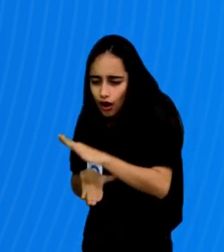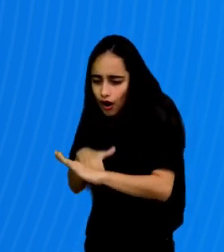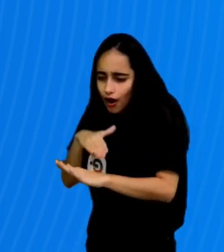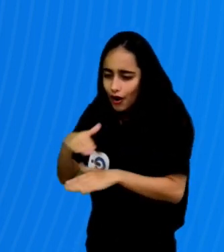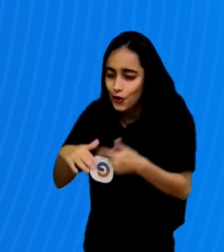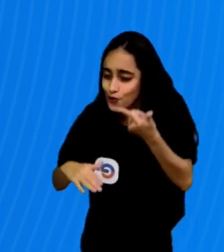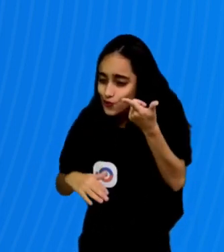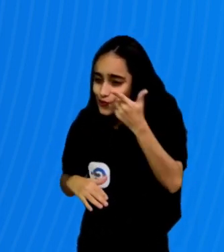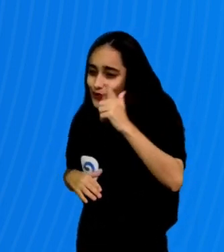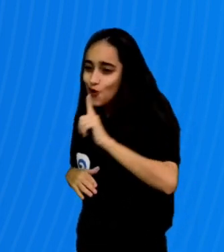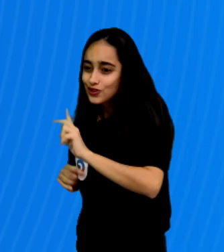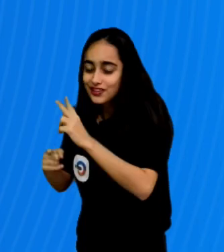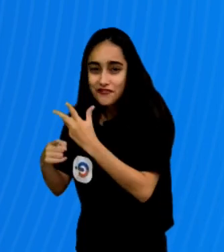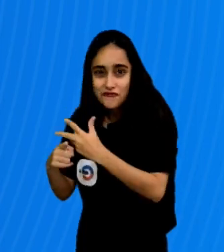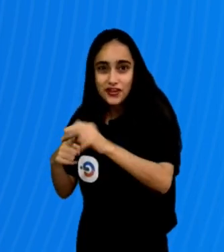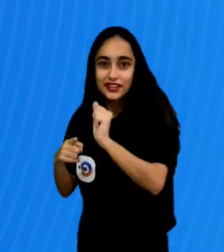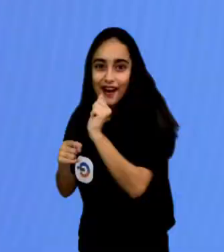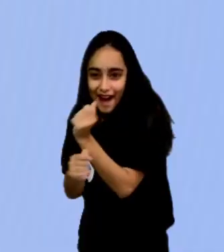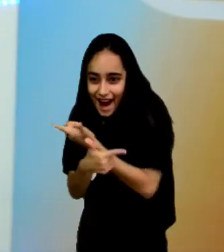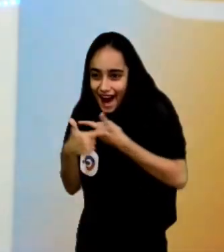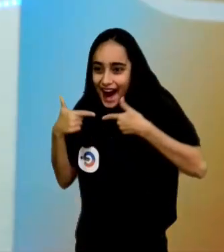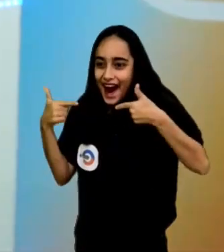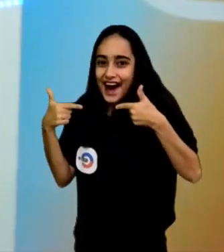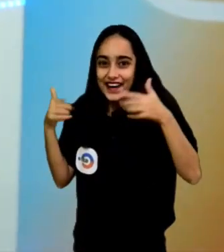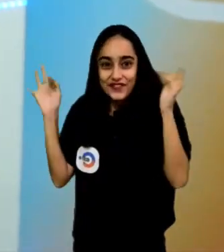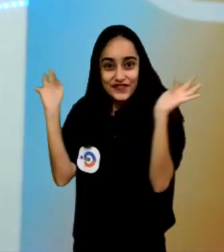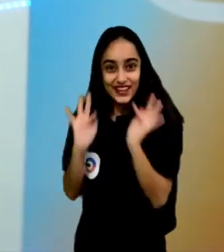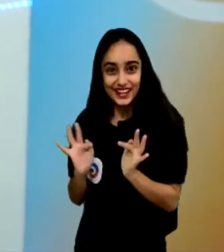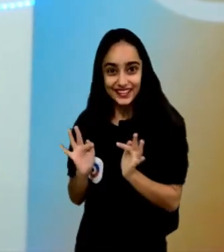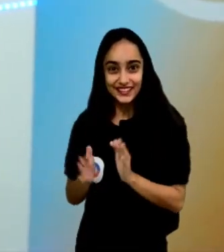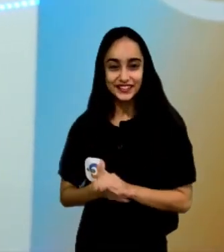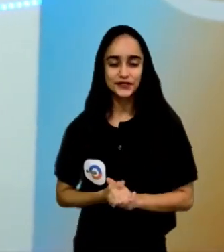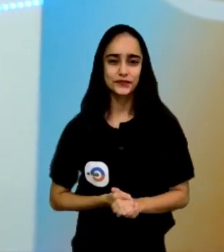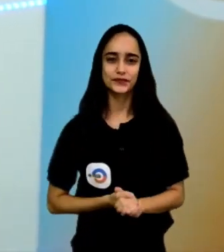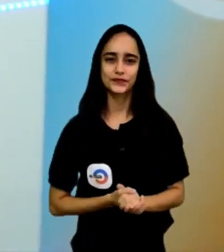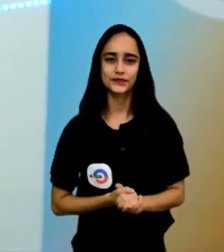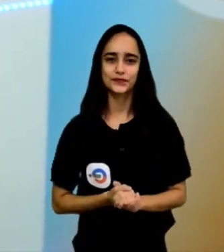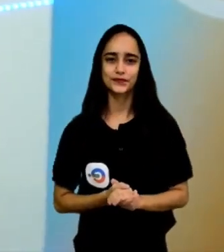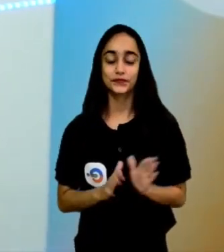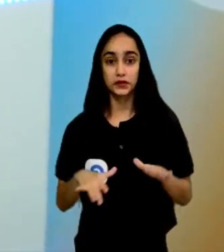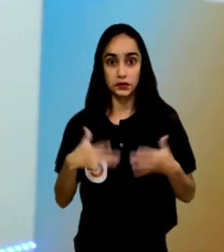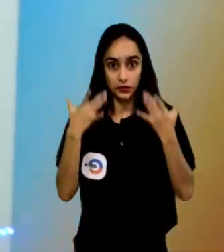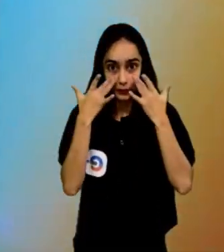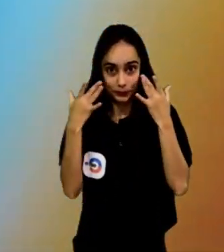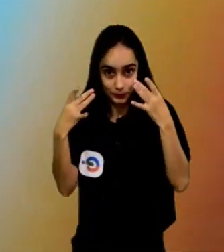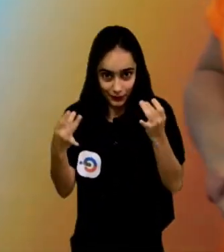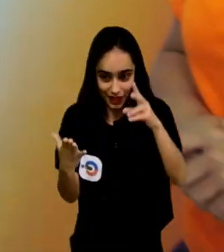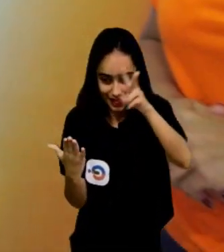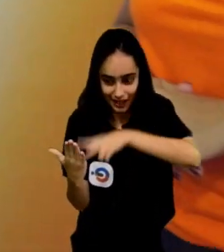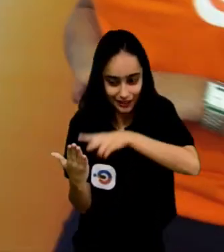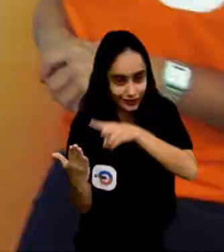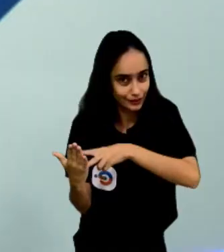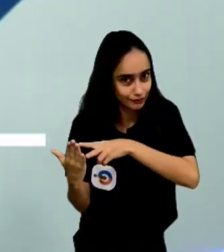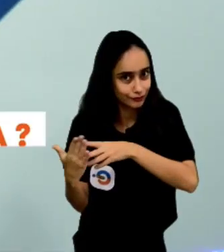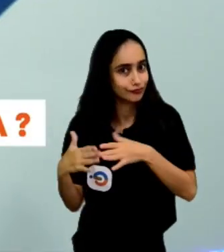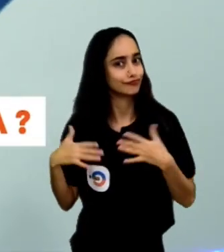chegada, toda sorridente. E aí, prestou atenção na leitura?